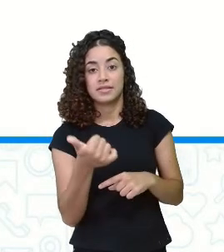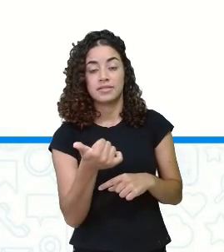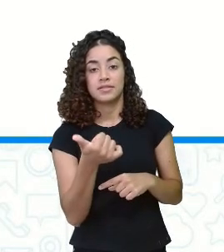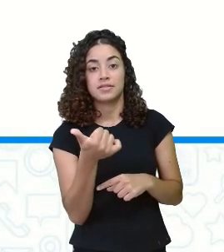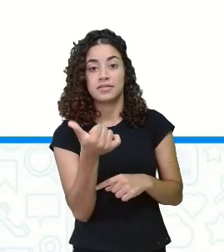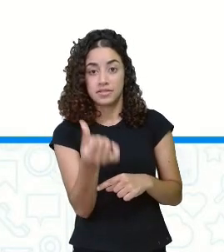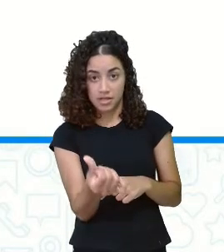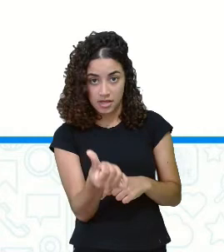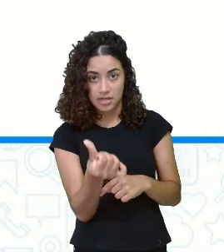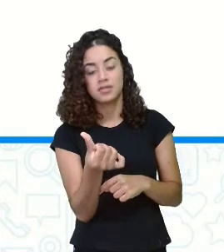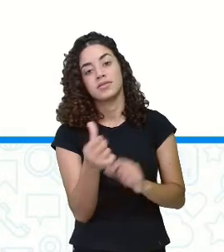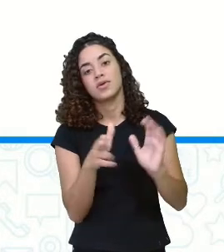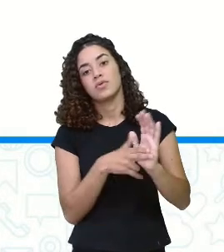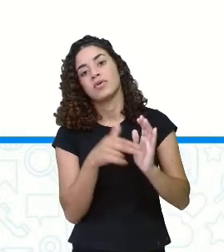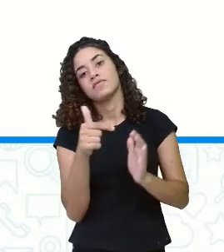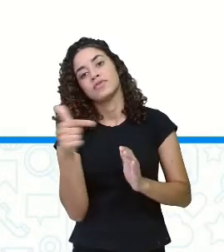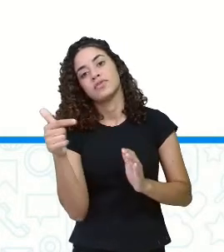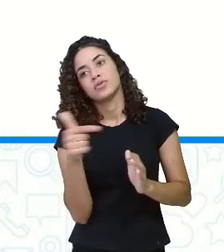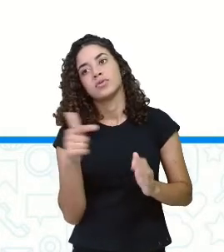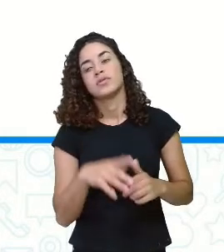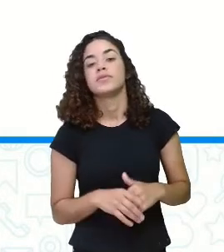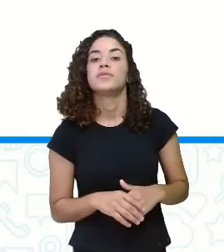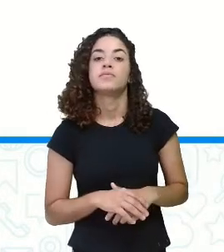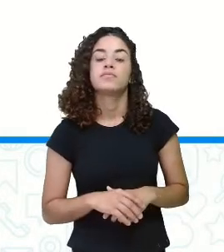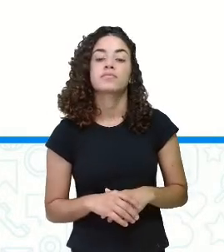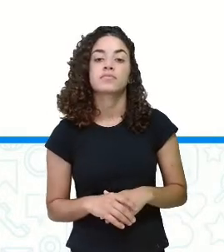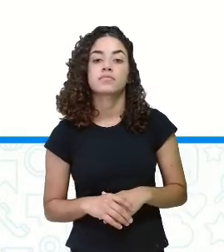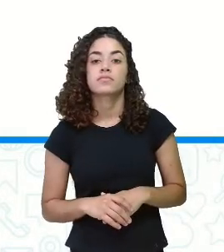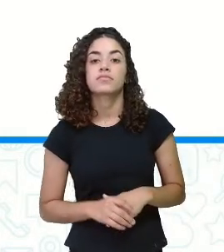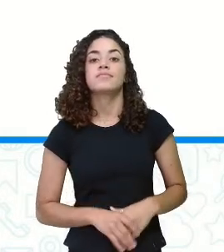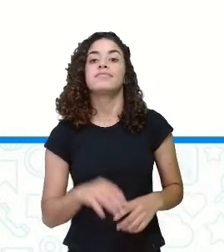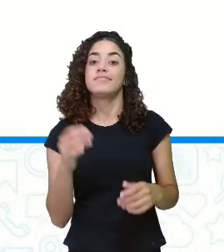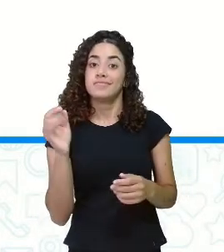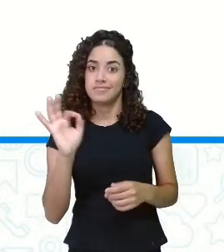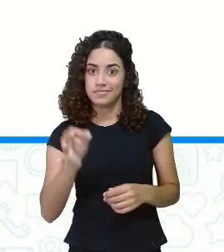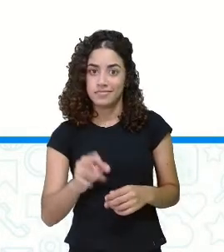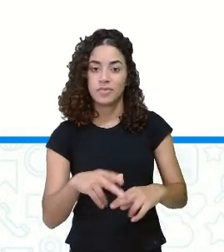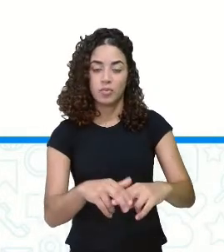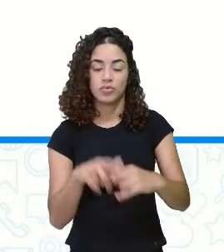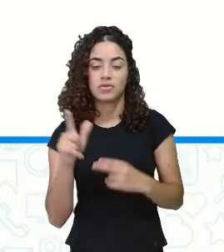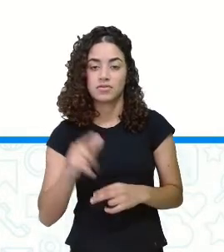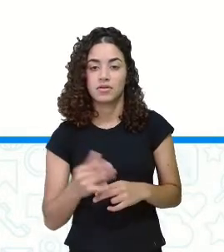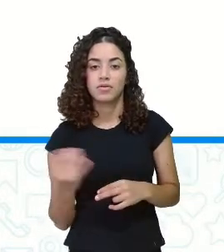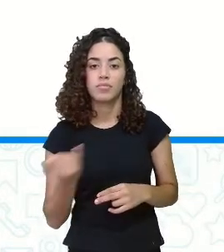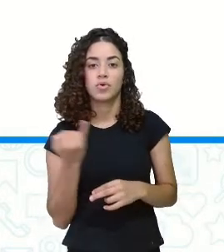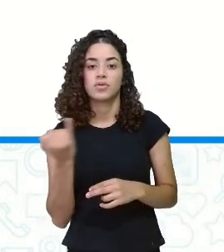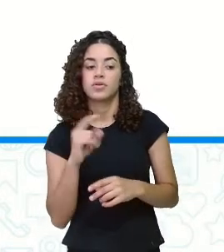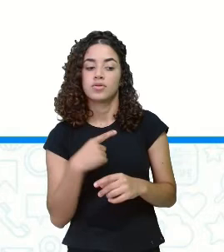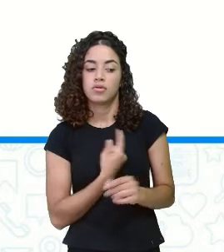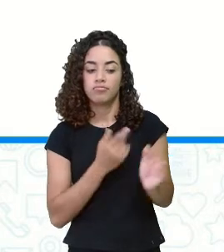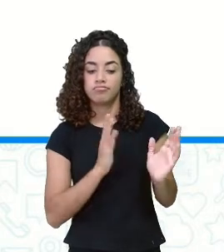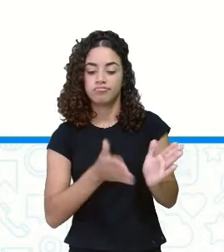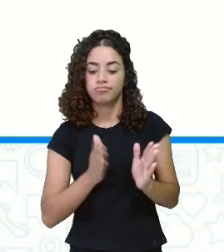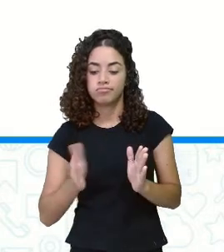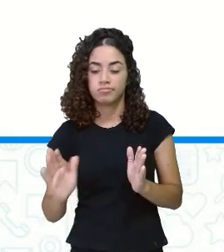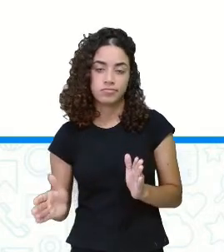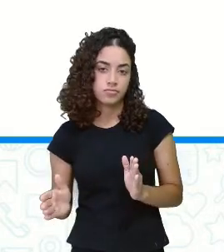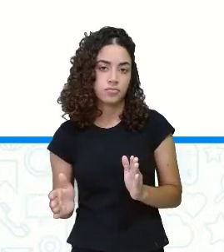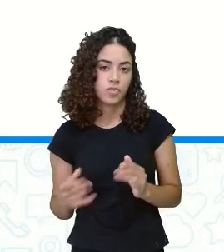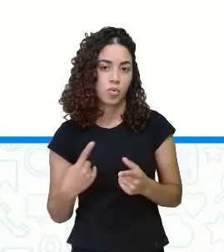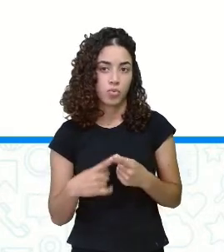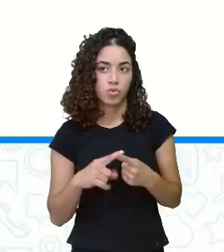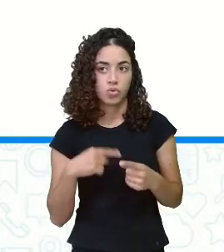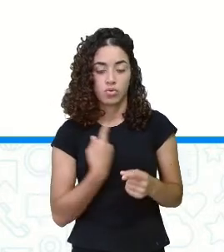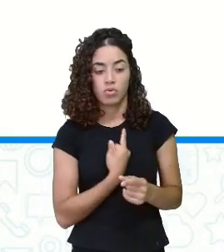22, depois de todo esse processo aí, né? Isso aí. Então, por isso que é importante, né, a gente ir resolvendo por partes. A gente